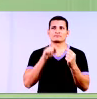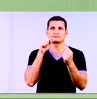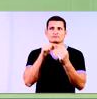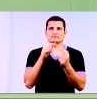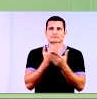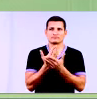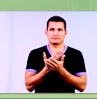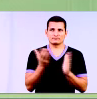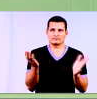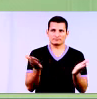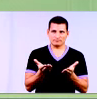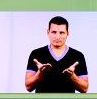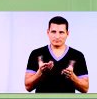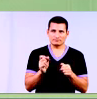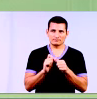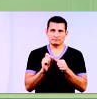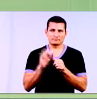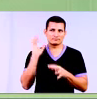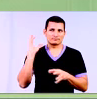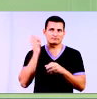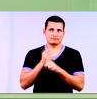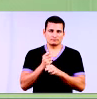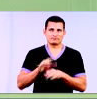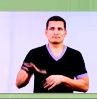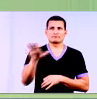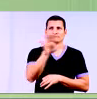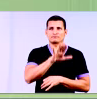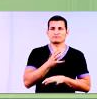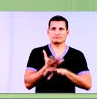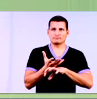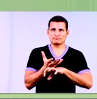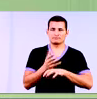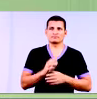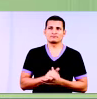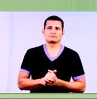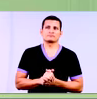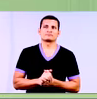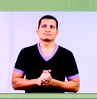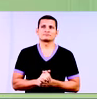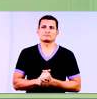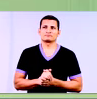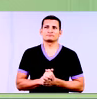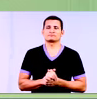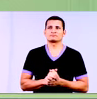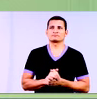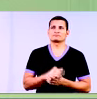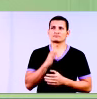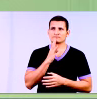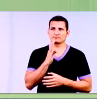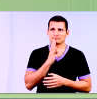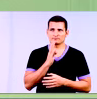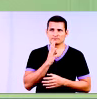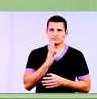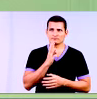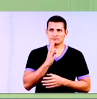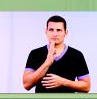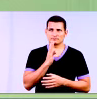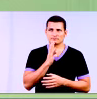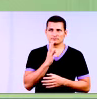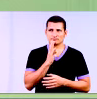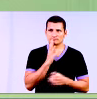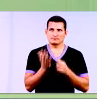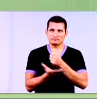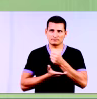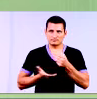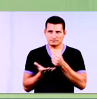de hoje é a gente fazer uma revisão geral da disciplina. Então, a gente viu lá que compreendeu os conceitos básicos da arquitetura, da